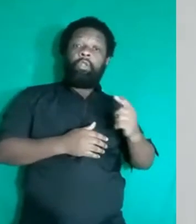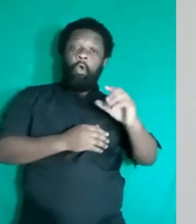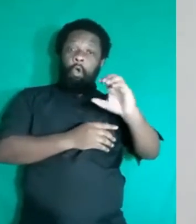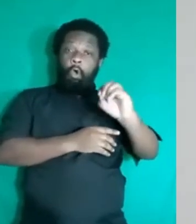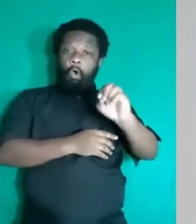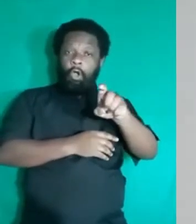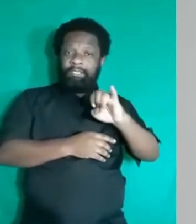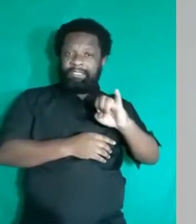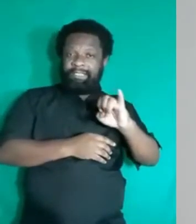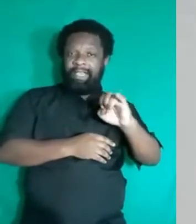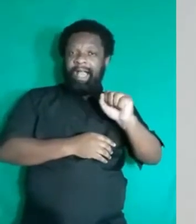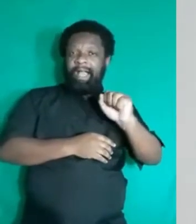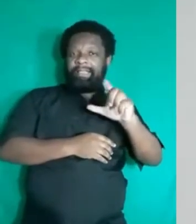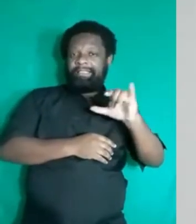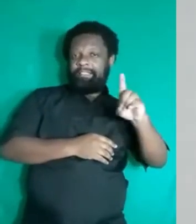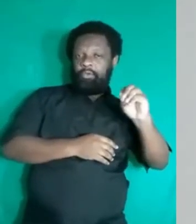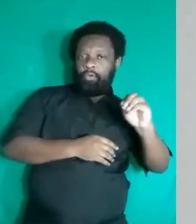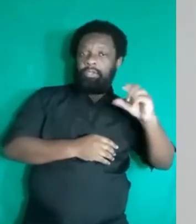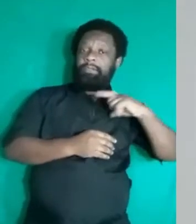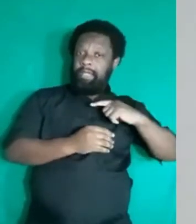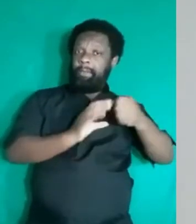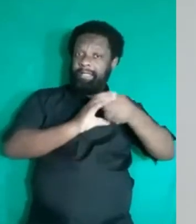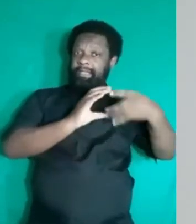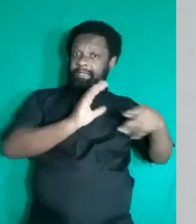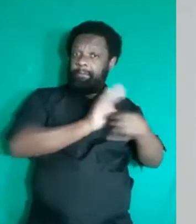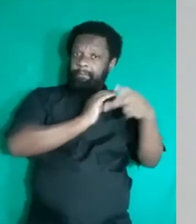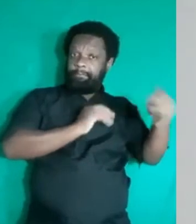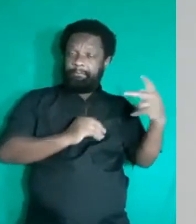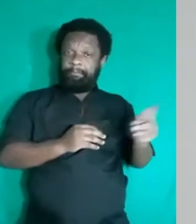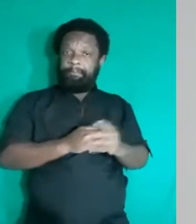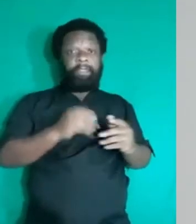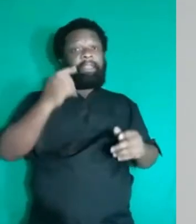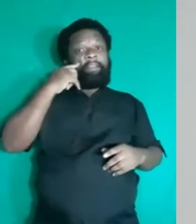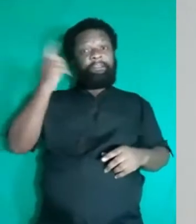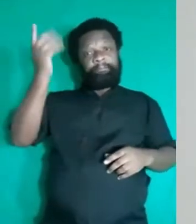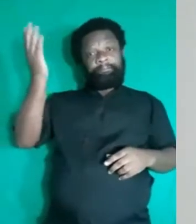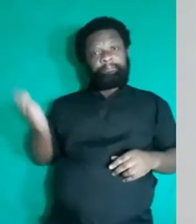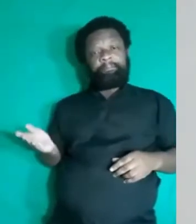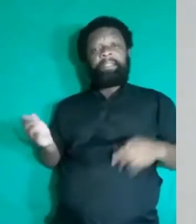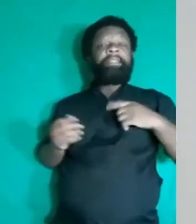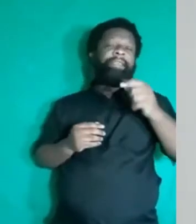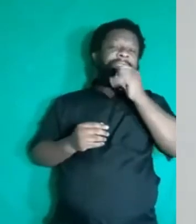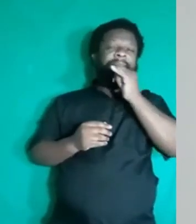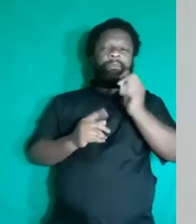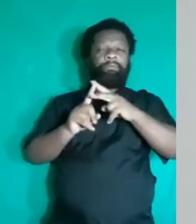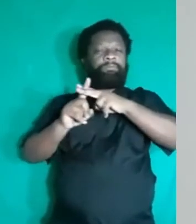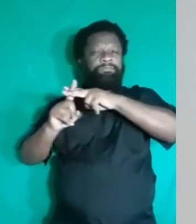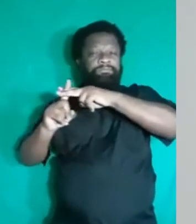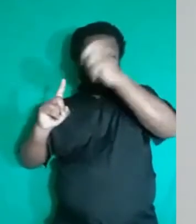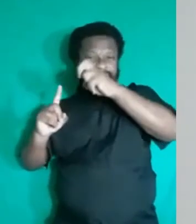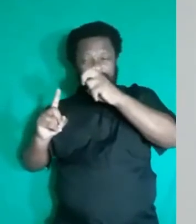e não de vidro. Os oxiácidos têm oxigênio na sua fórmula, na sua estrutura. Então eu tenho aqui o ácido carbônico. Esse